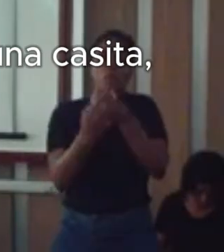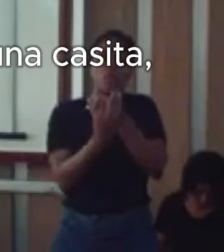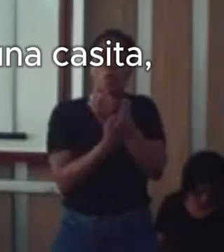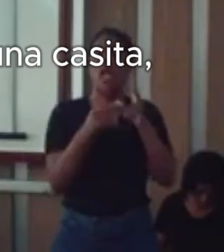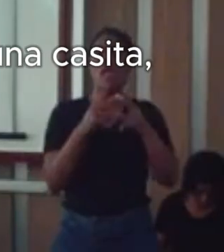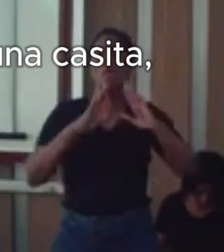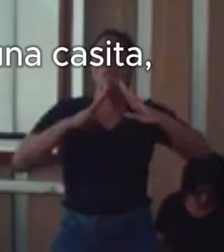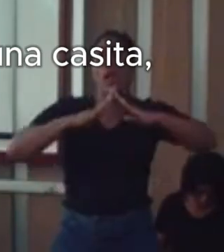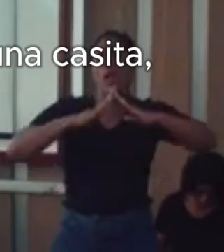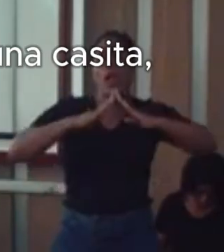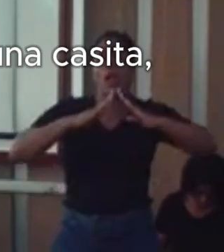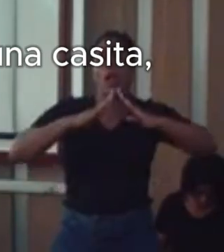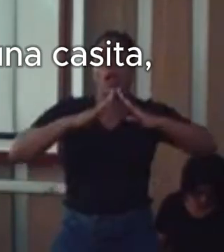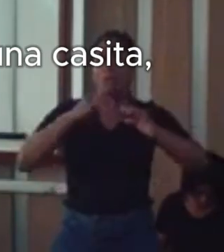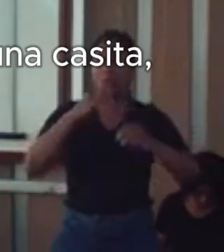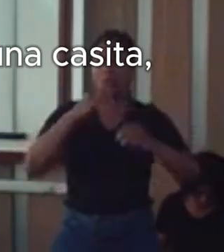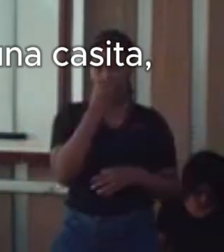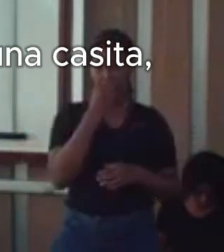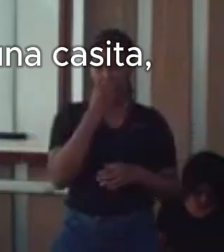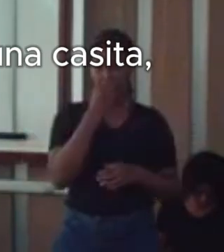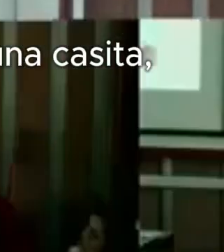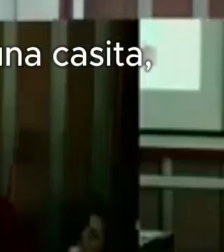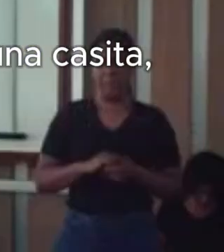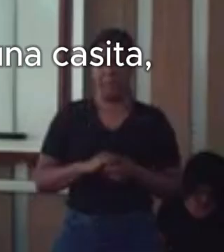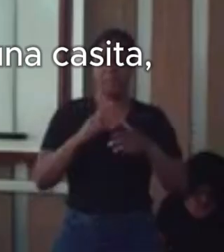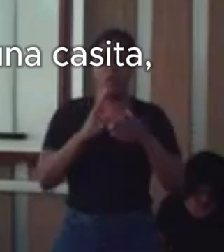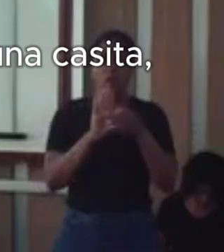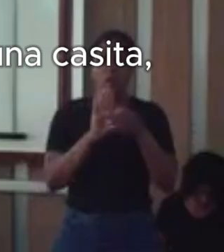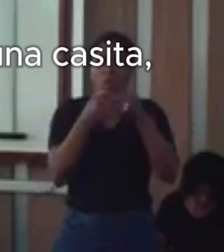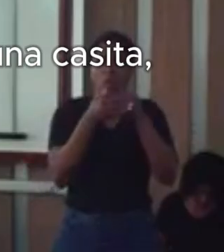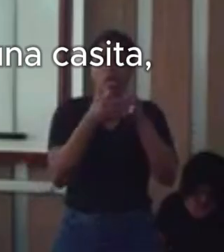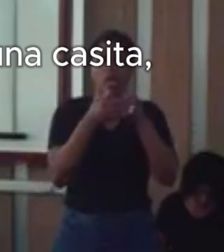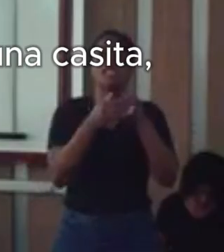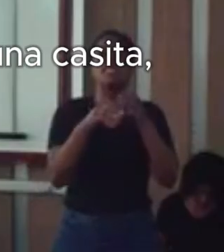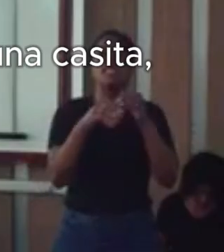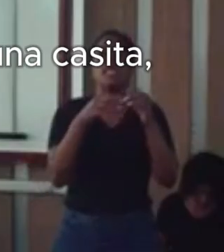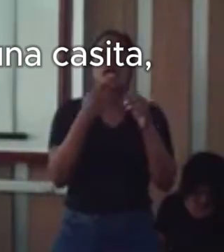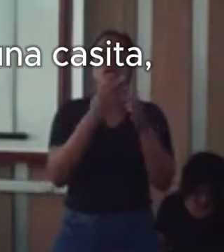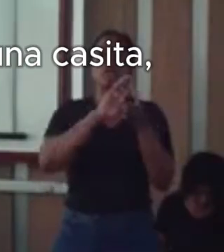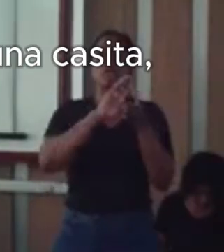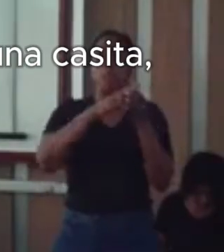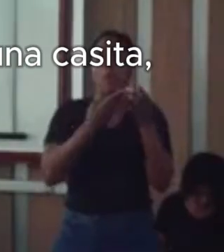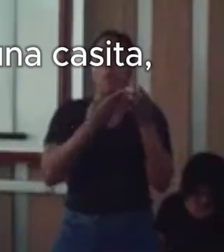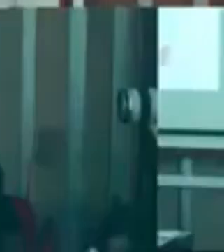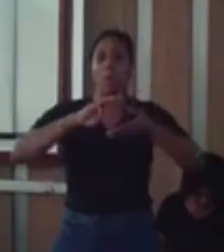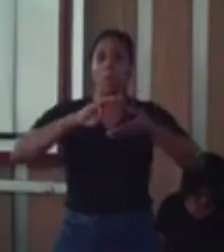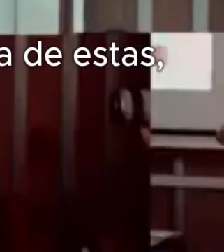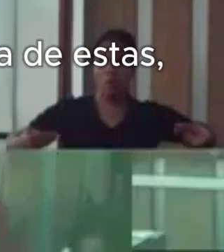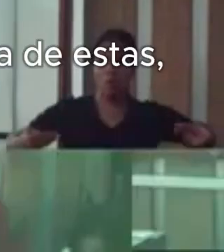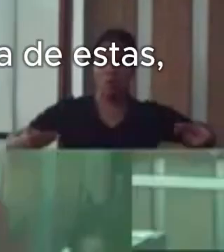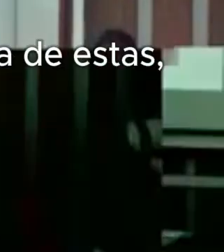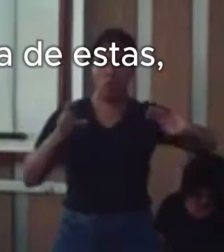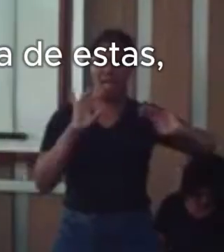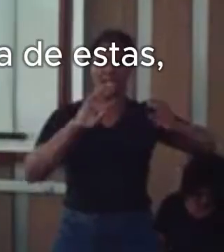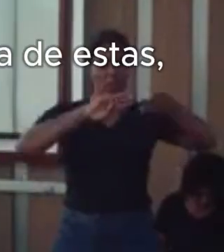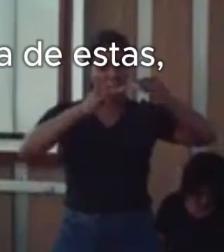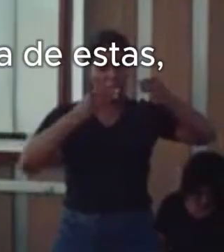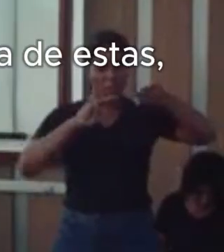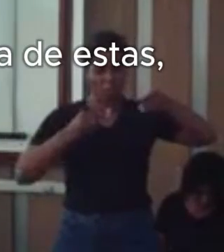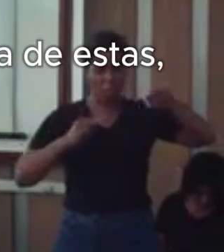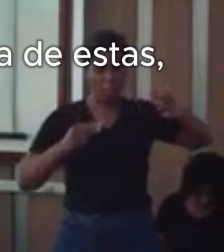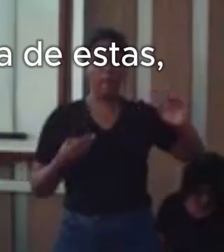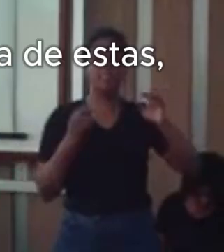casinha, como se fosse um envelope, onde a fibra muscular vai encaixar aqui. Tá? Cada fibra muscular é